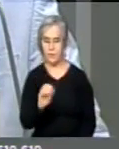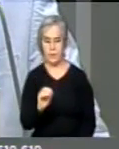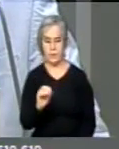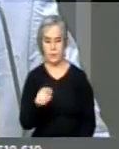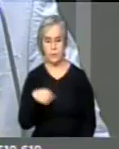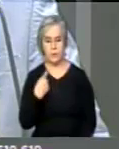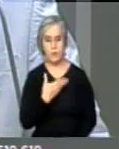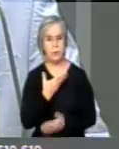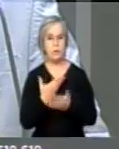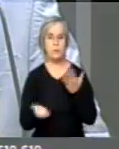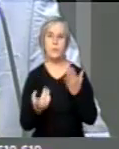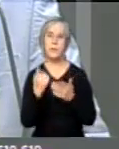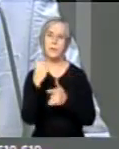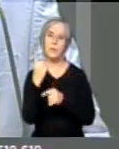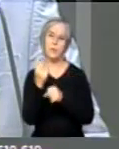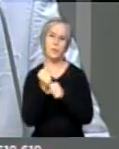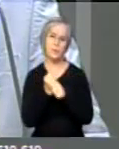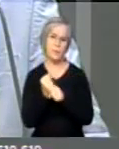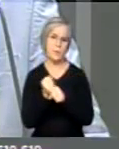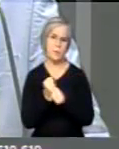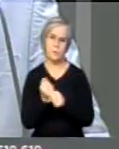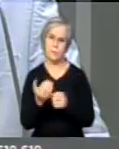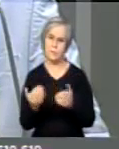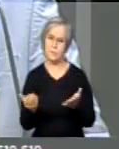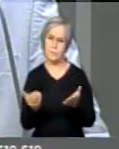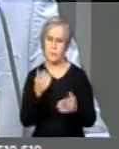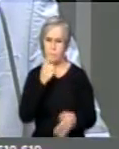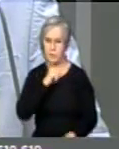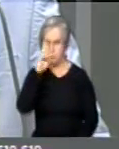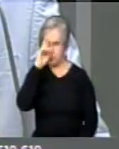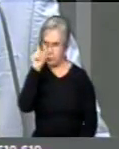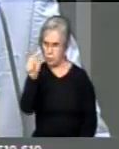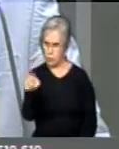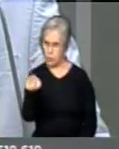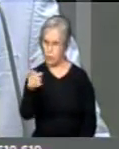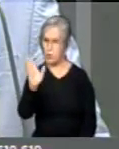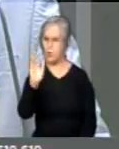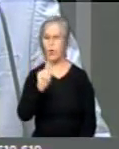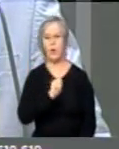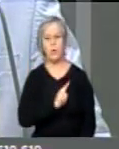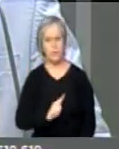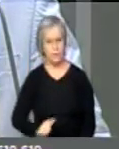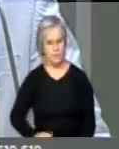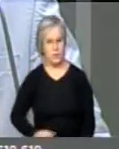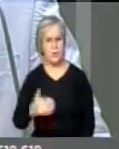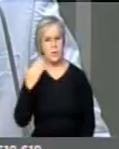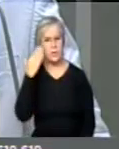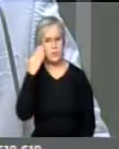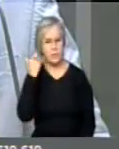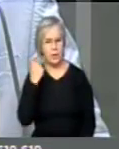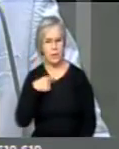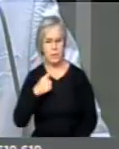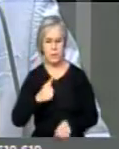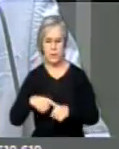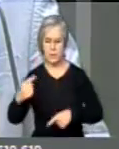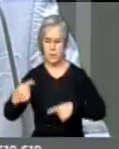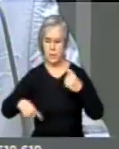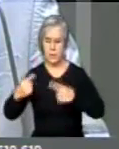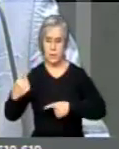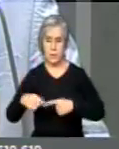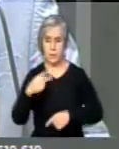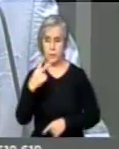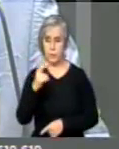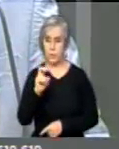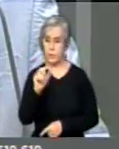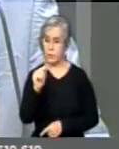Perdemos um ano, deputado Lessa. Vossa Excelência, que foi governador, sabe, quando debatemos o 257, o